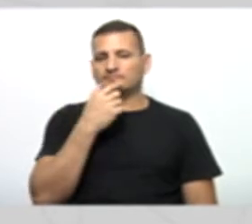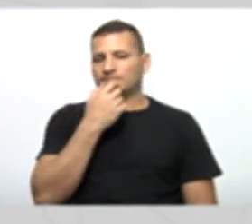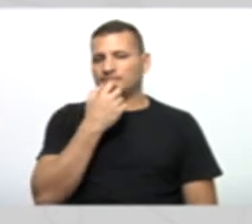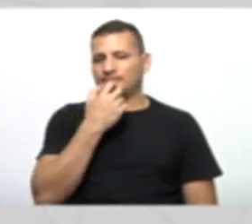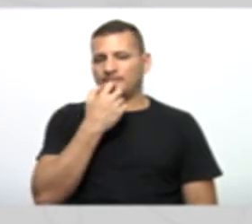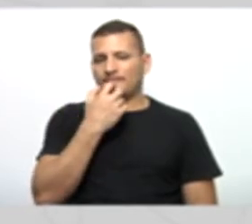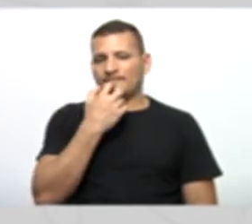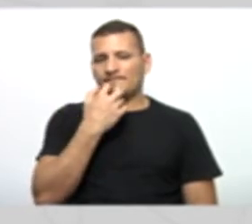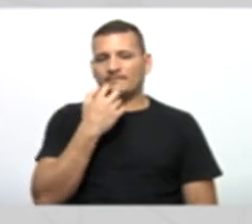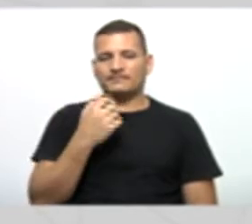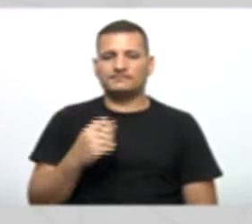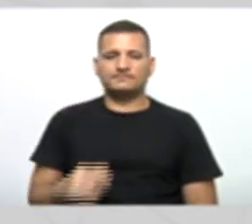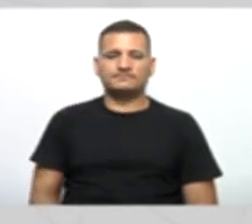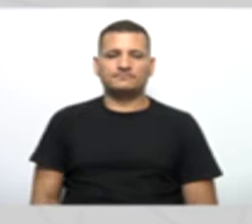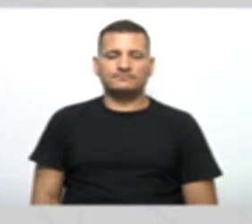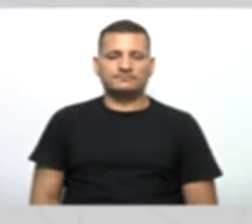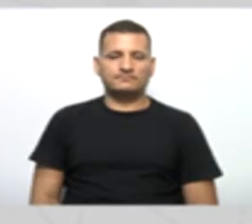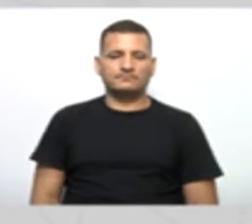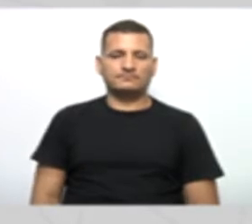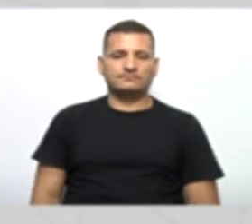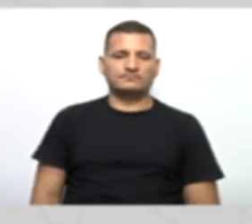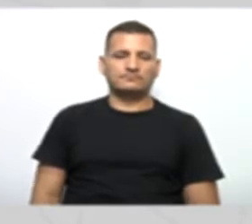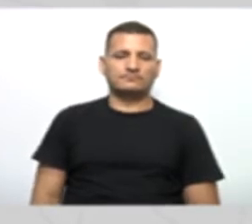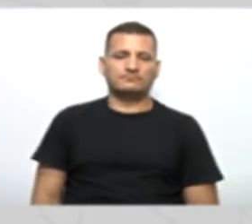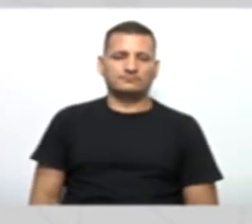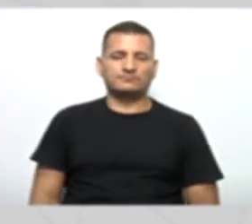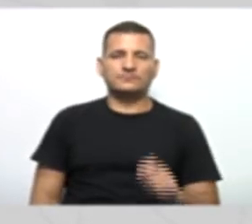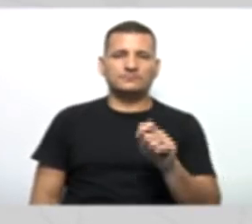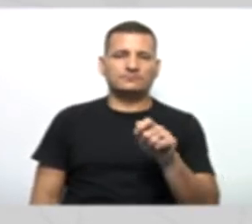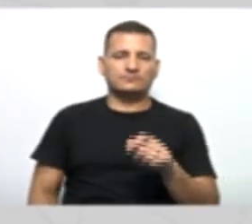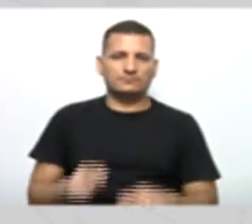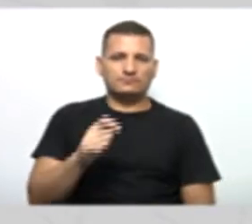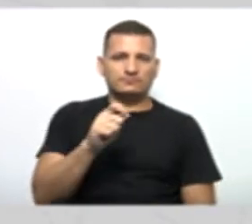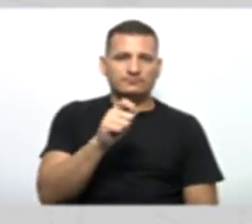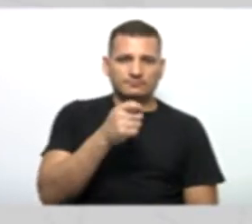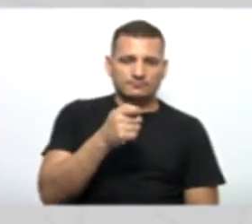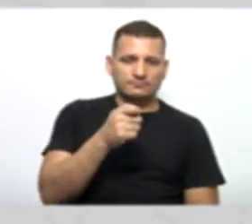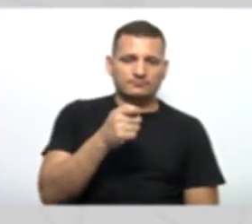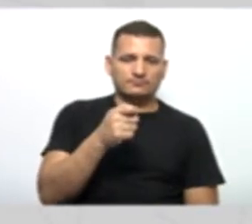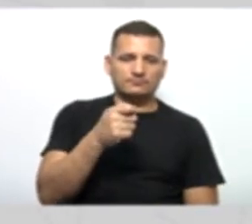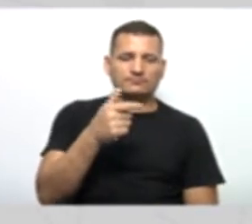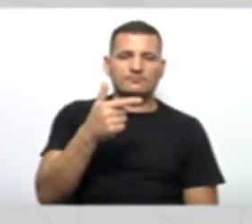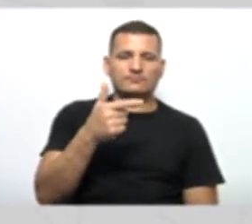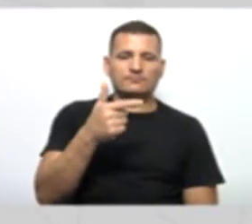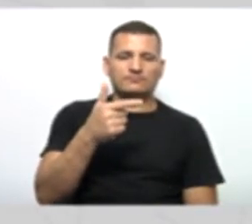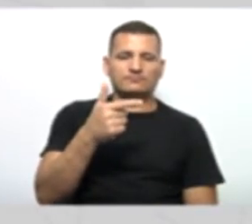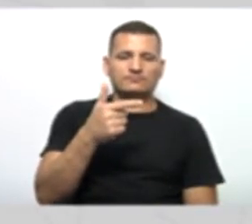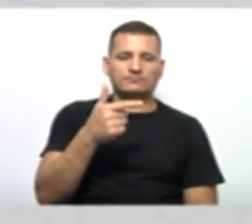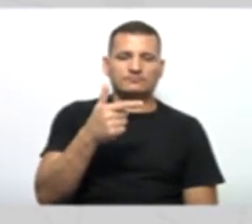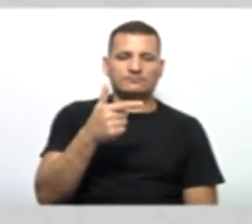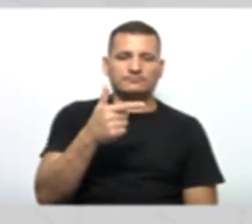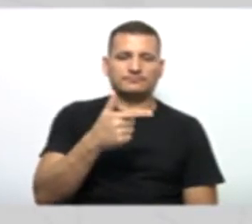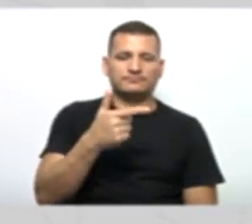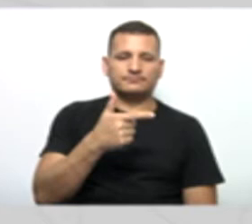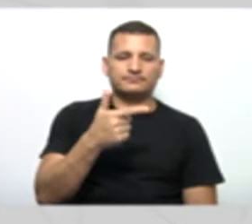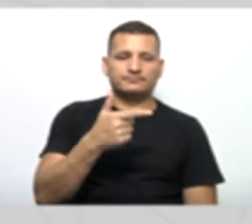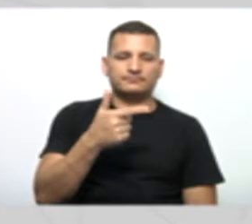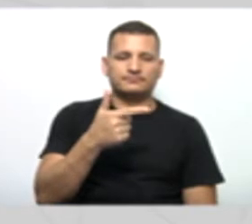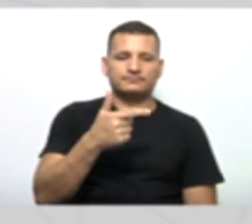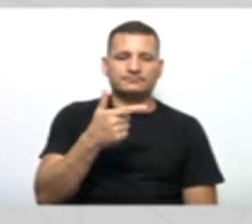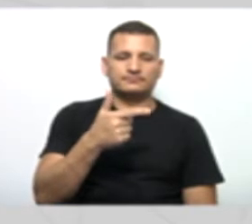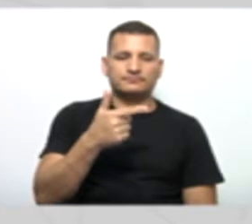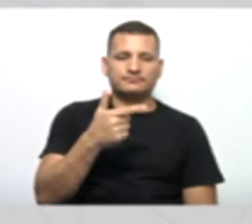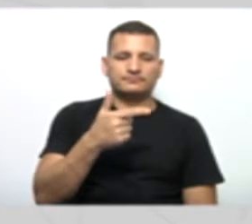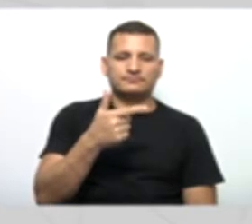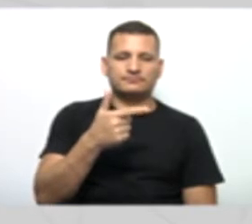Observem que a nossa chave estrangeira aqui em telefone, ela está um pouquinho diferente, porque ela, além de ser uma chave estrangeira, ela trabalha